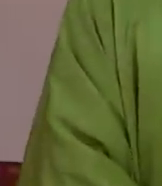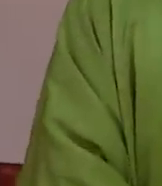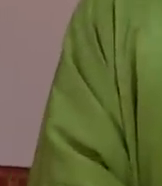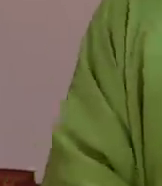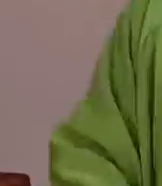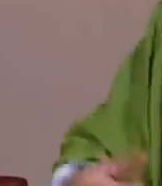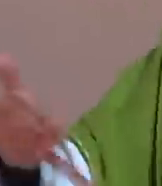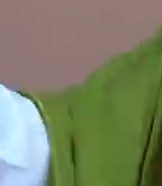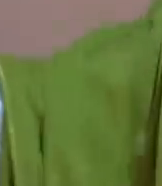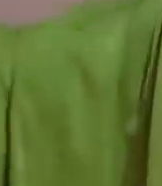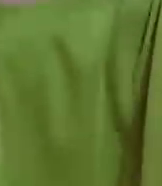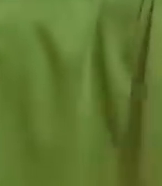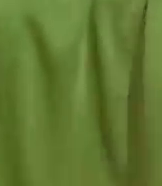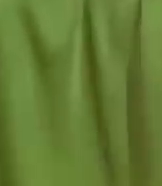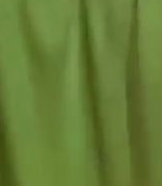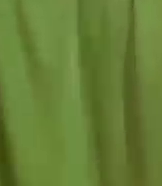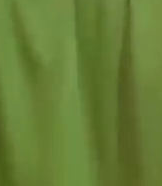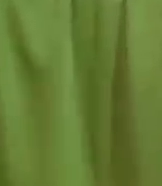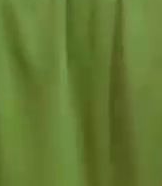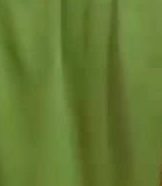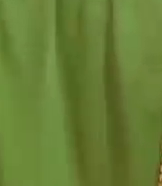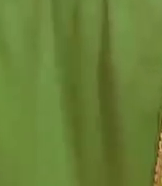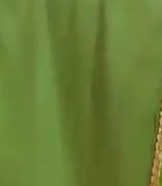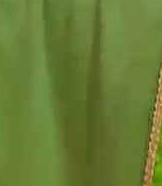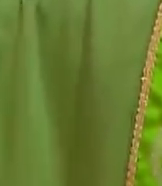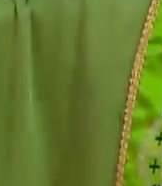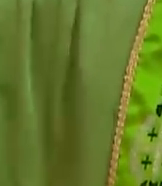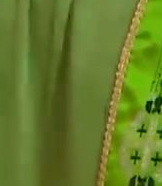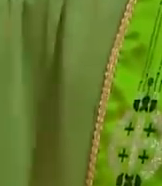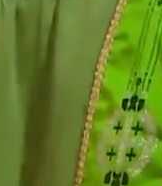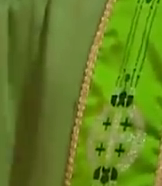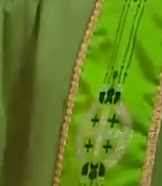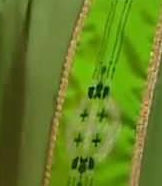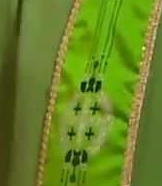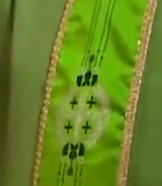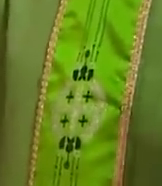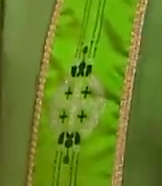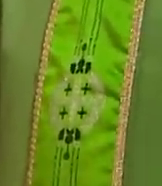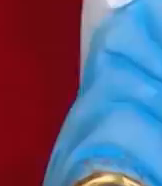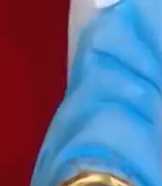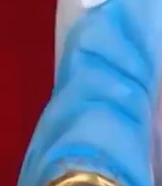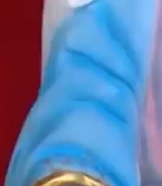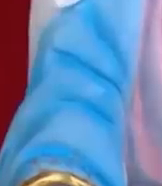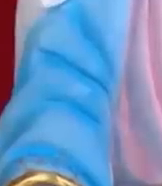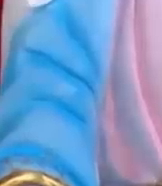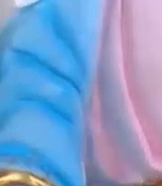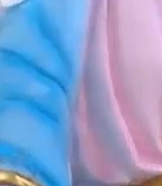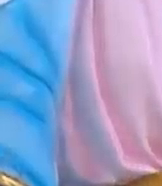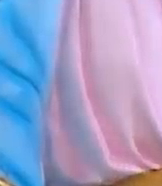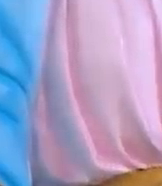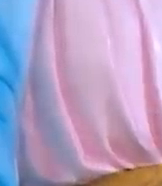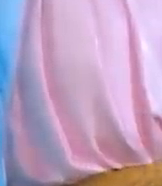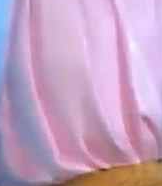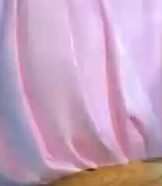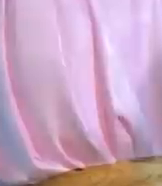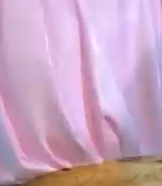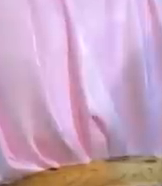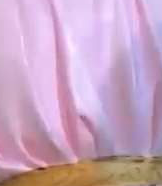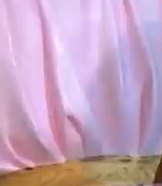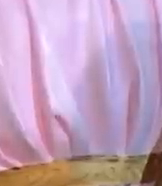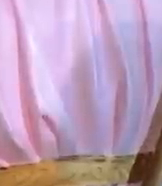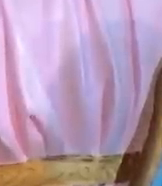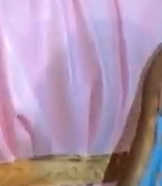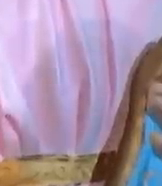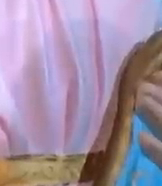salmo que a gente canta? Senhor, quem entrará no santuário para te louvar? É um salmo,